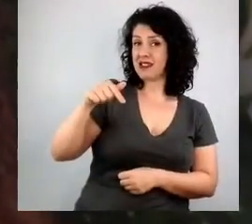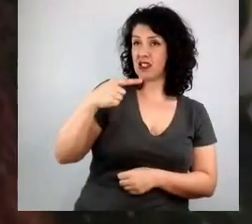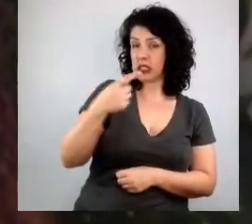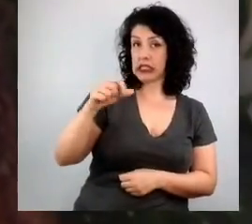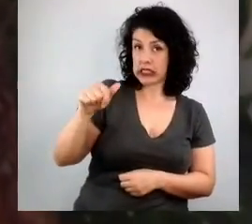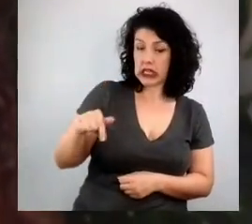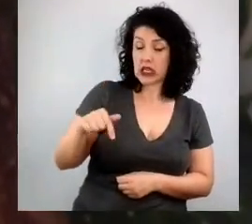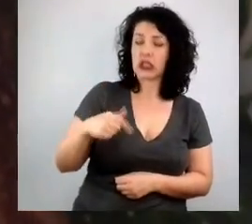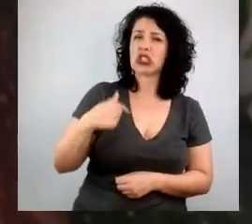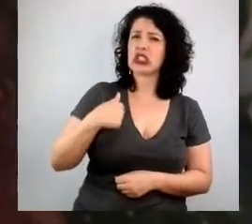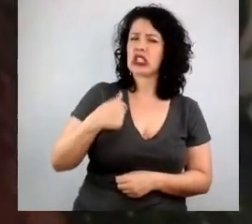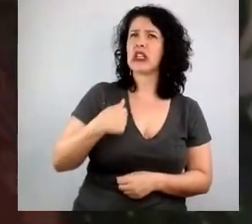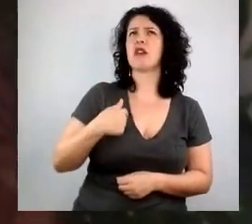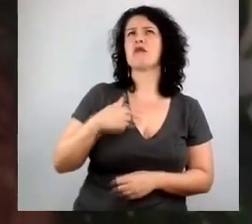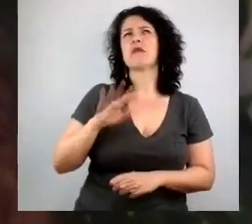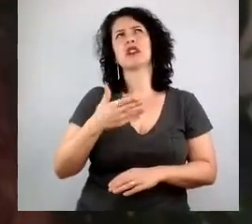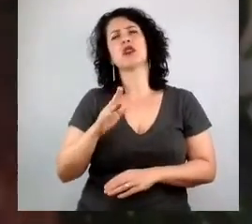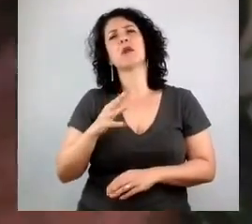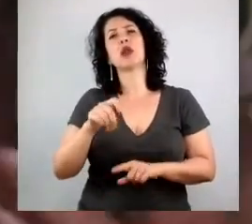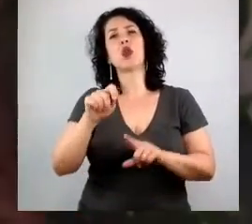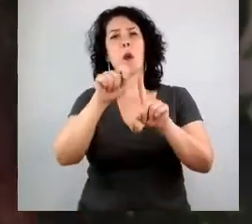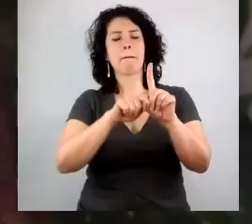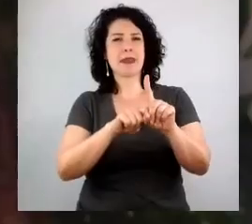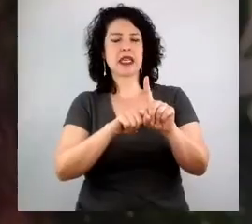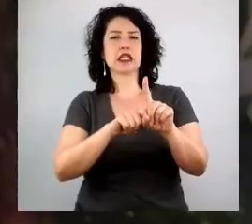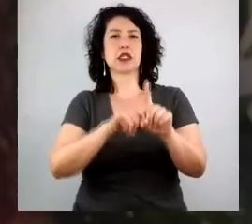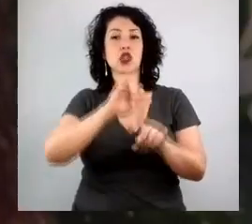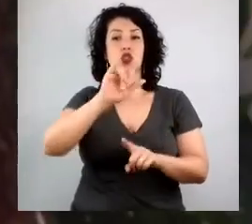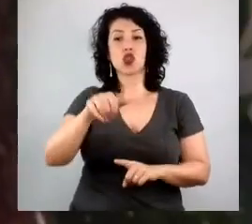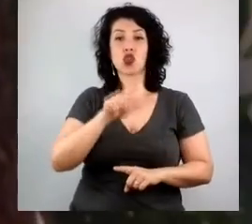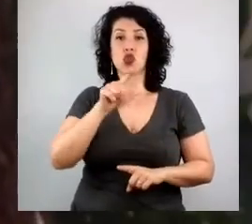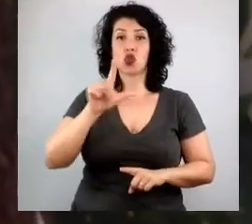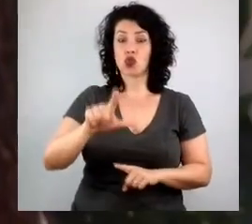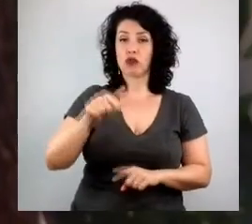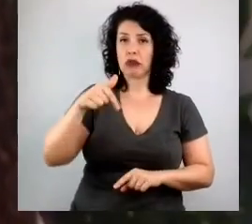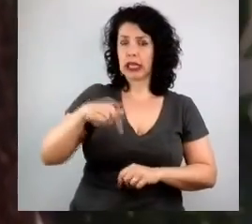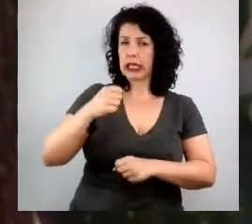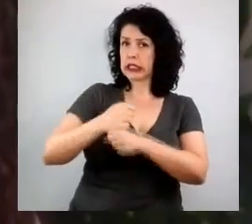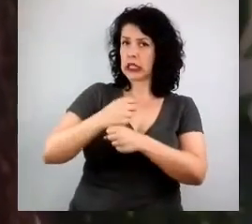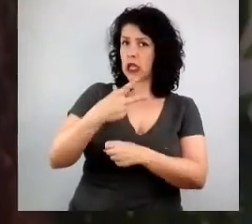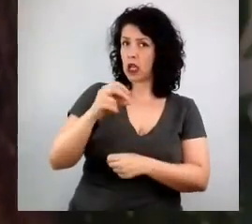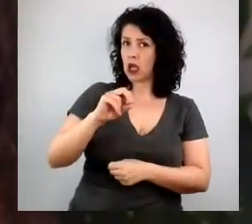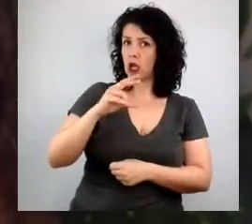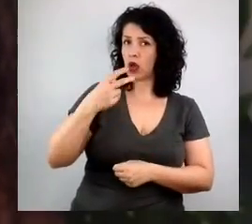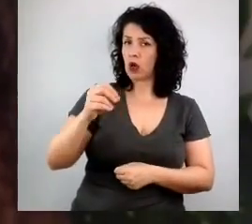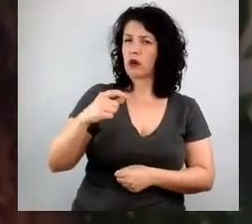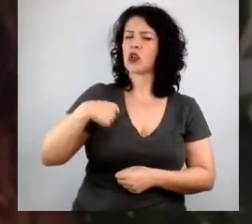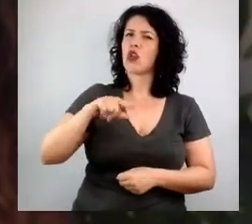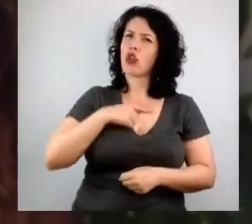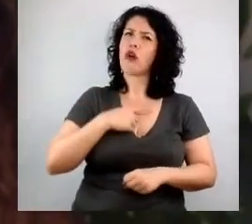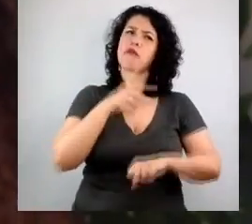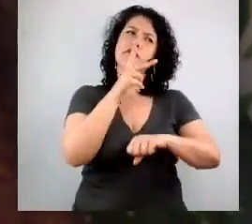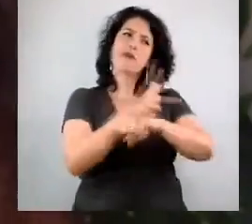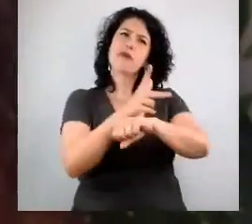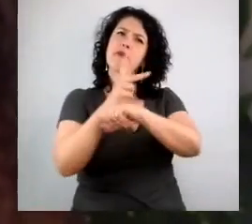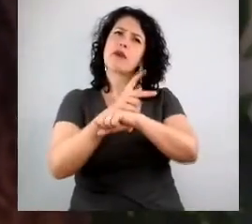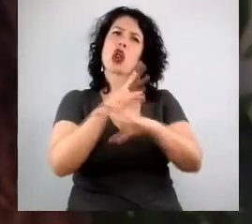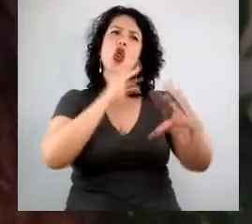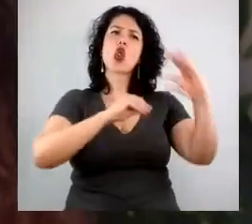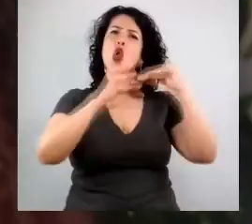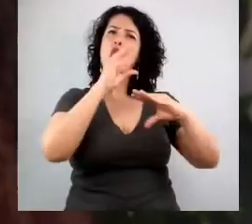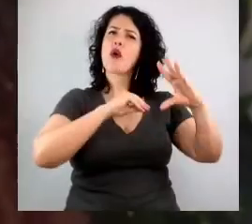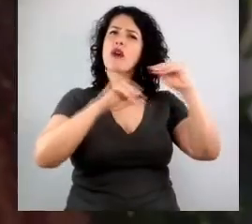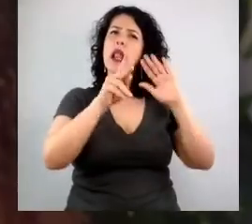até julho desse ano. A gente estava gravando, a gente estava no ar na novela As Aventuras de Poliana, do SBT, a novela que teve grande audiência.